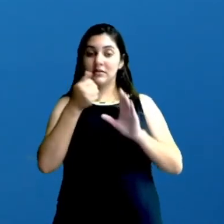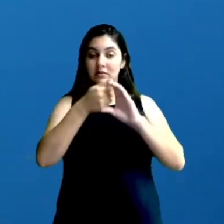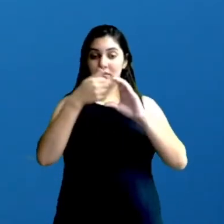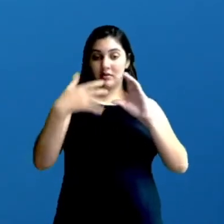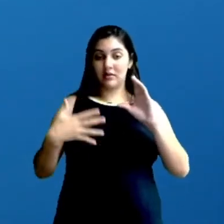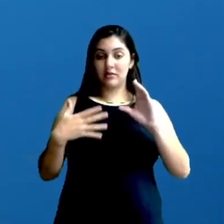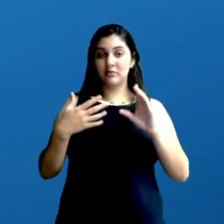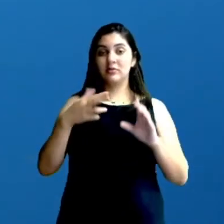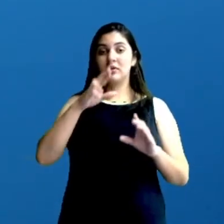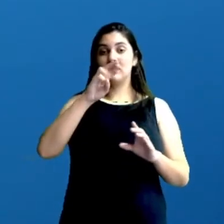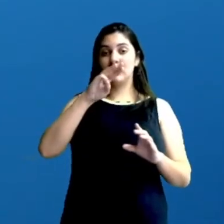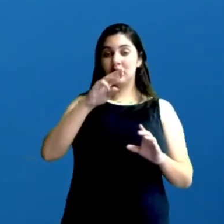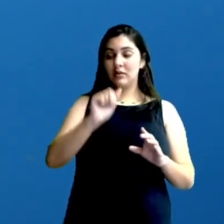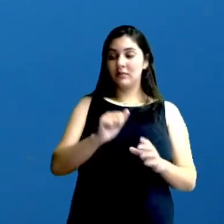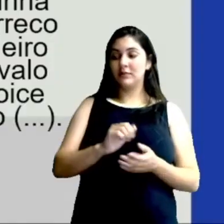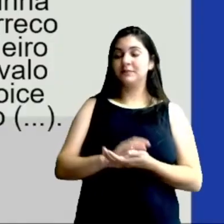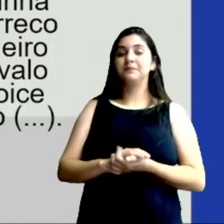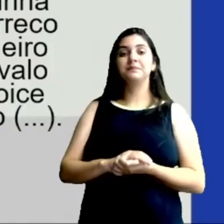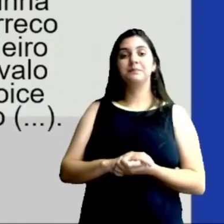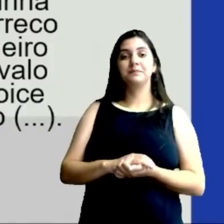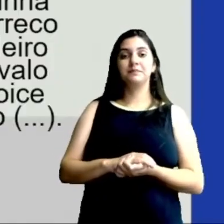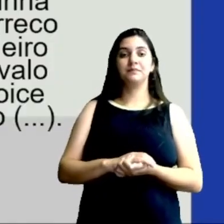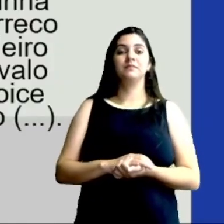vamos ver mais uma